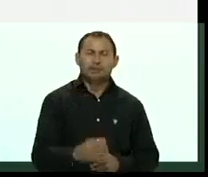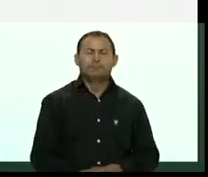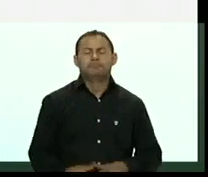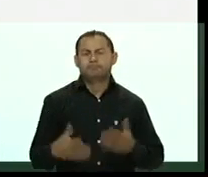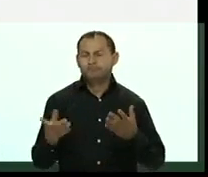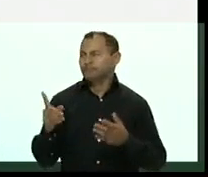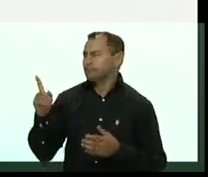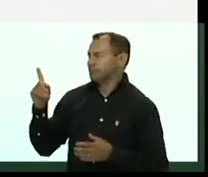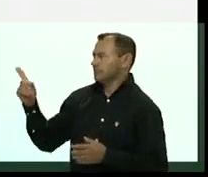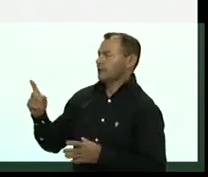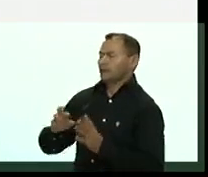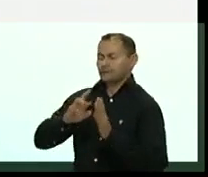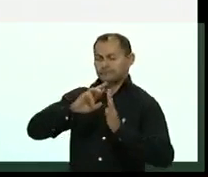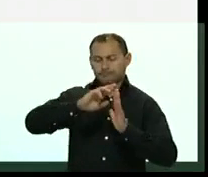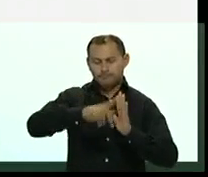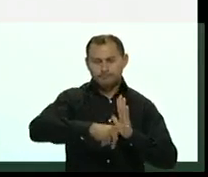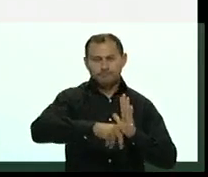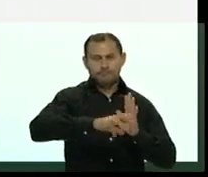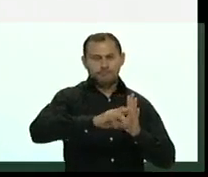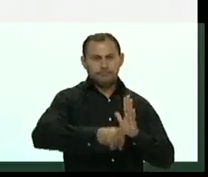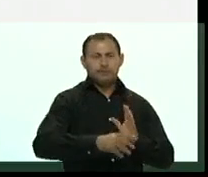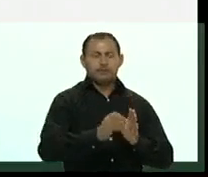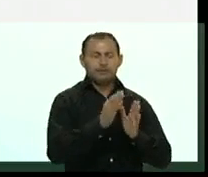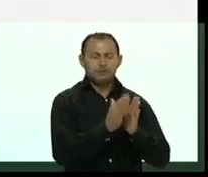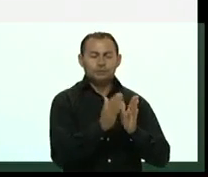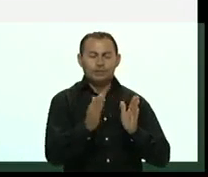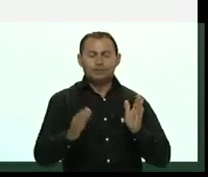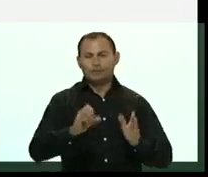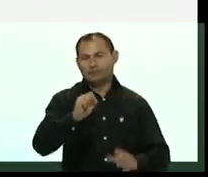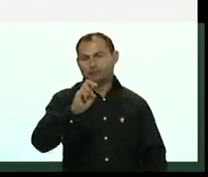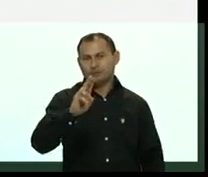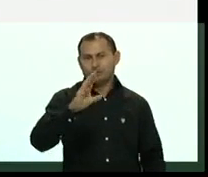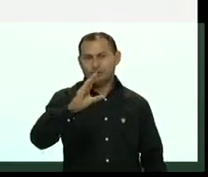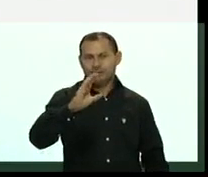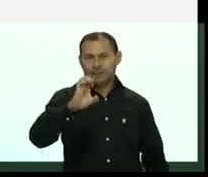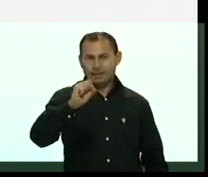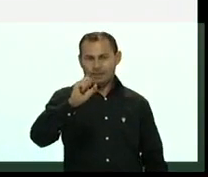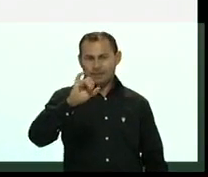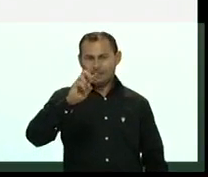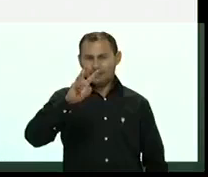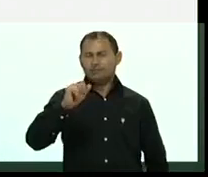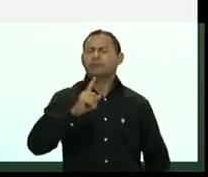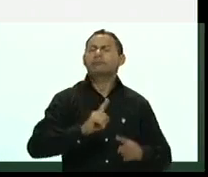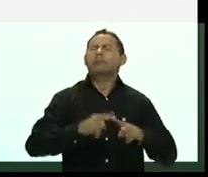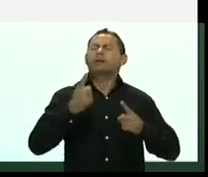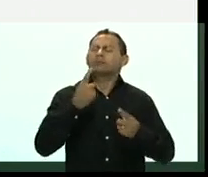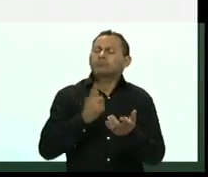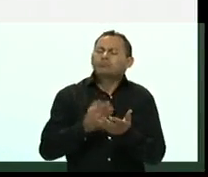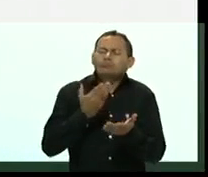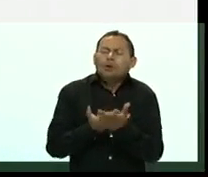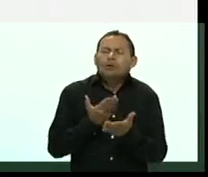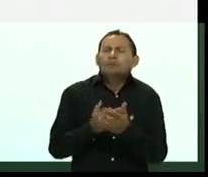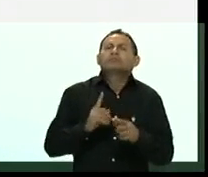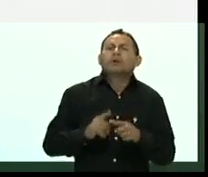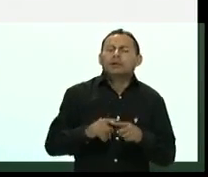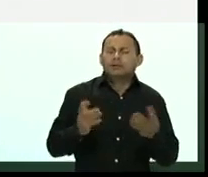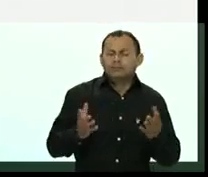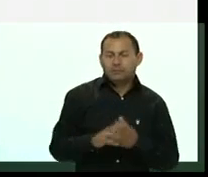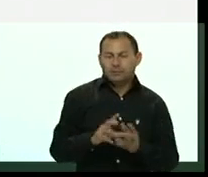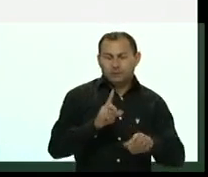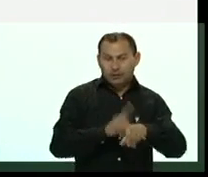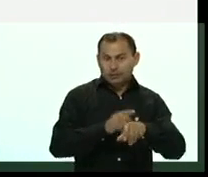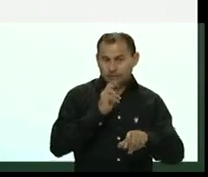240. Então, essas são as derivadas sucessivas. E por que nós estamos vendo as derivadas sucessivas? Porque na hora de resolver a nossa